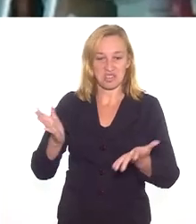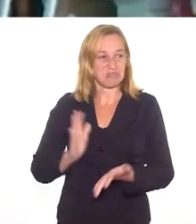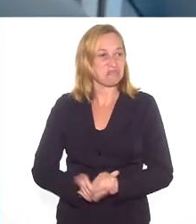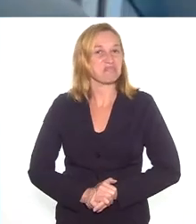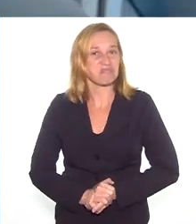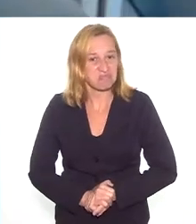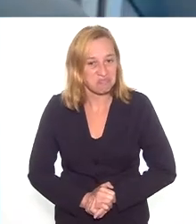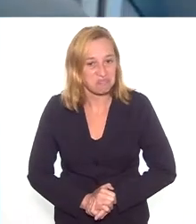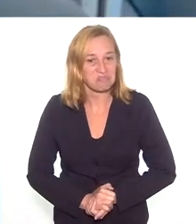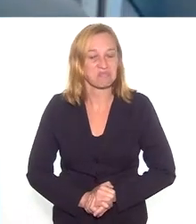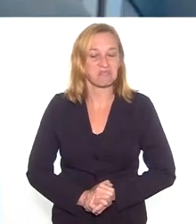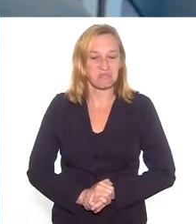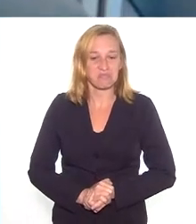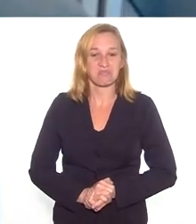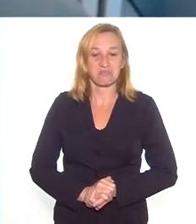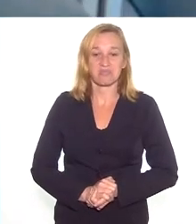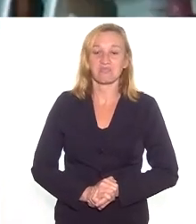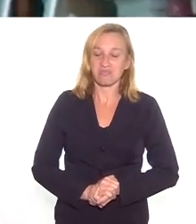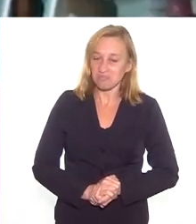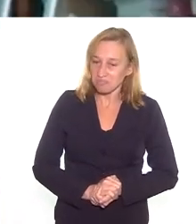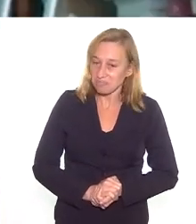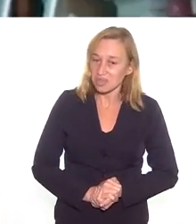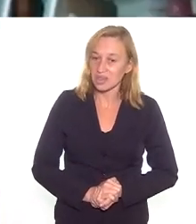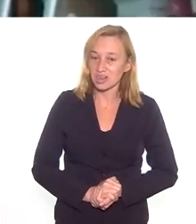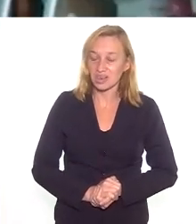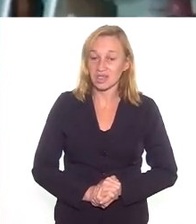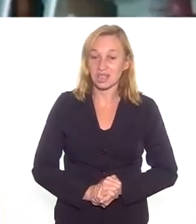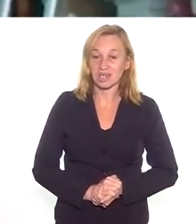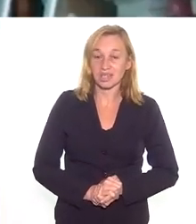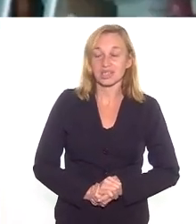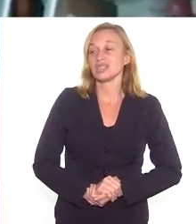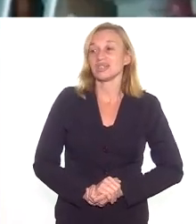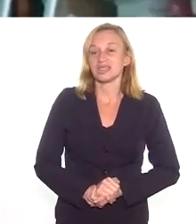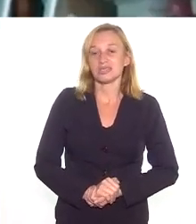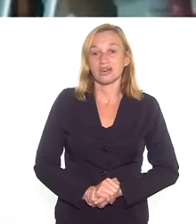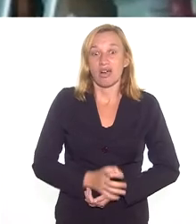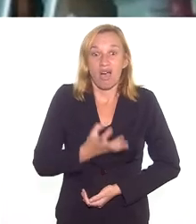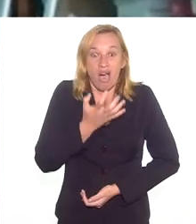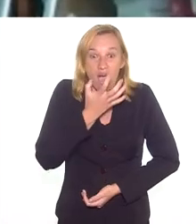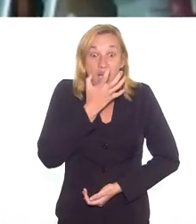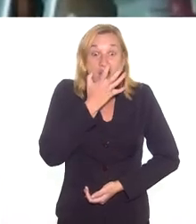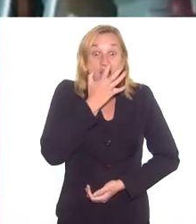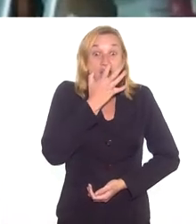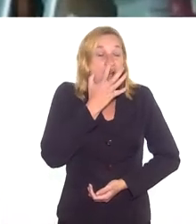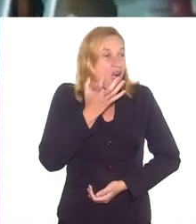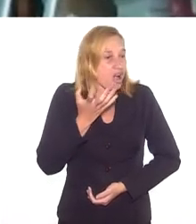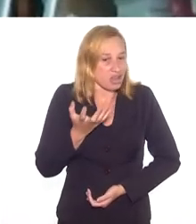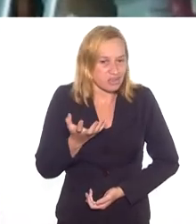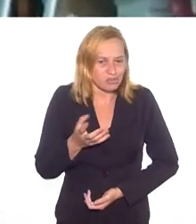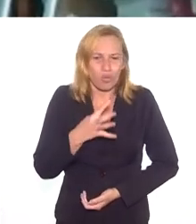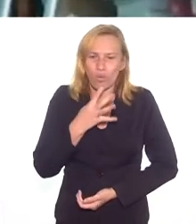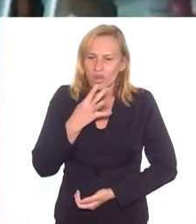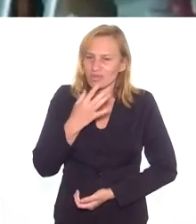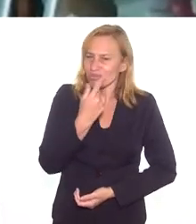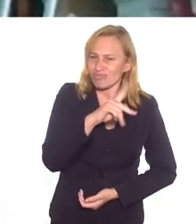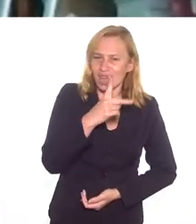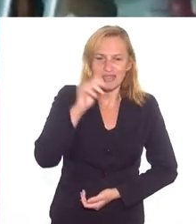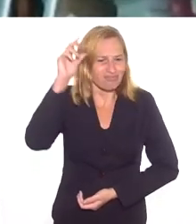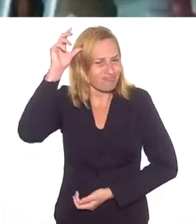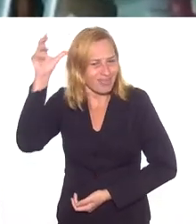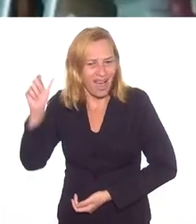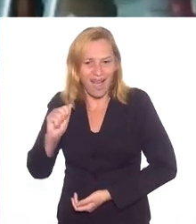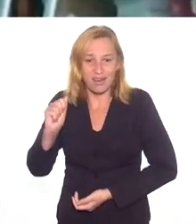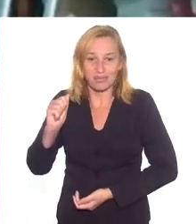Maria cativou. O Zé Maria me cativou mesmo, pelo calor humano e, sobretudo,